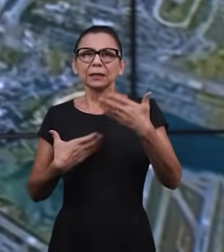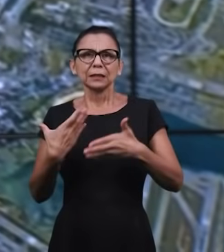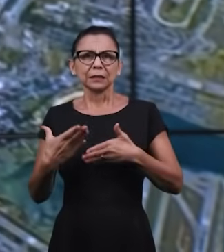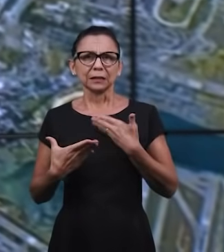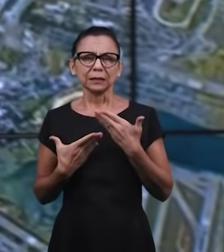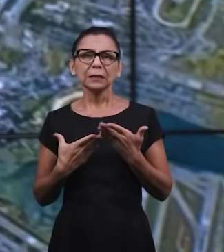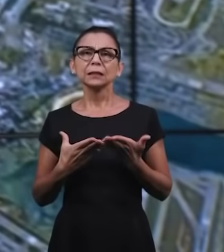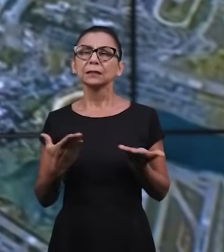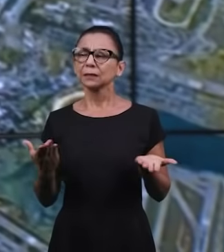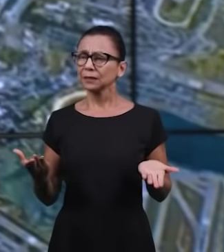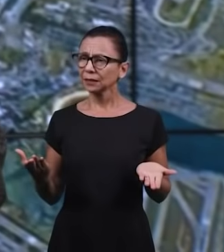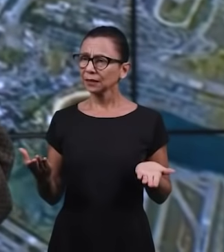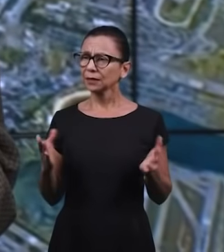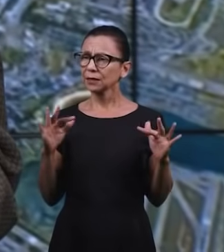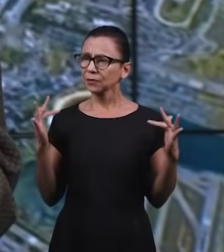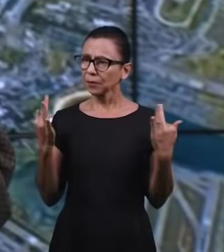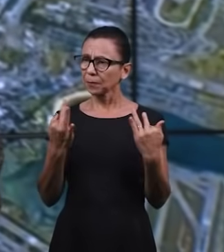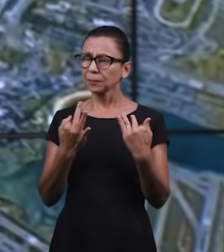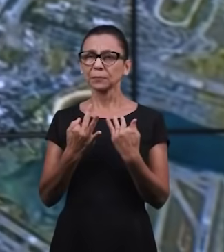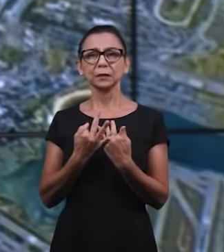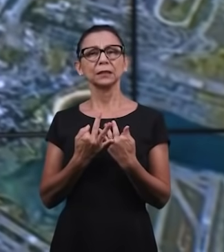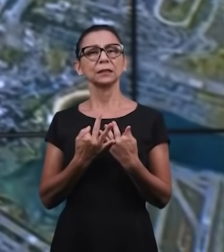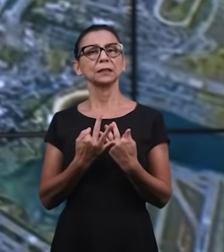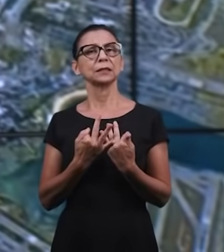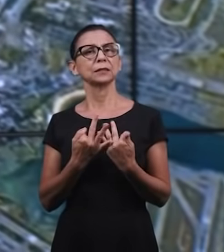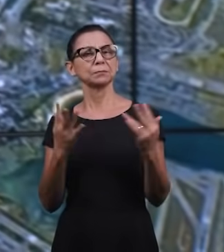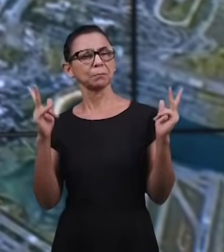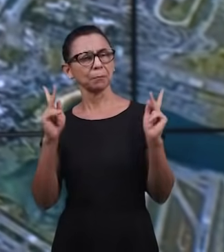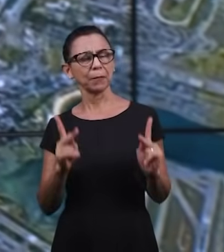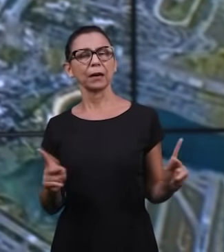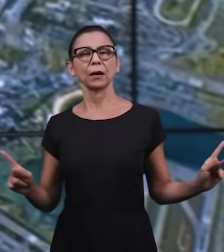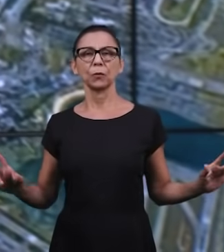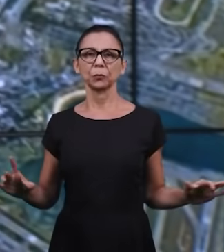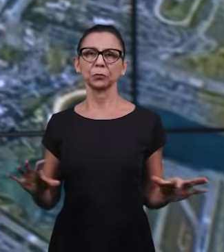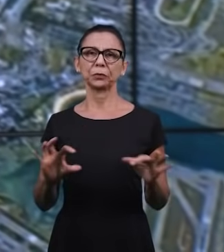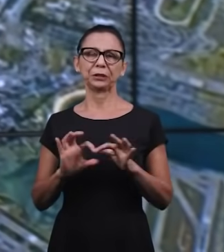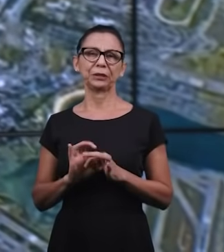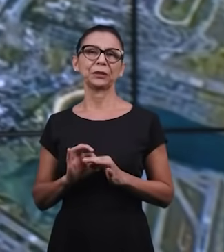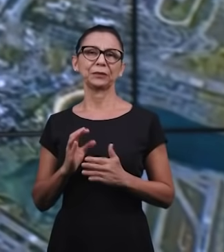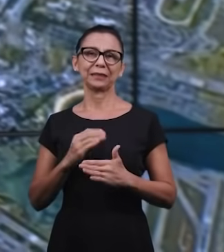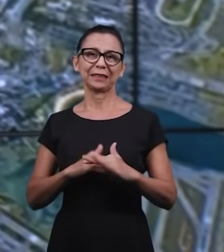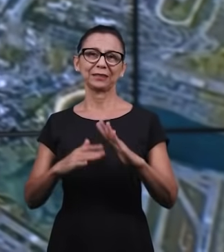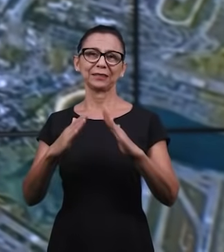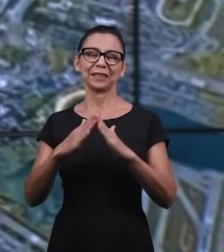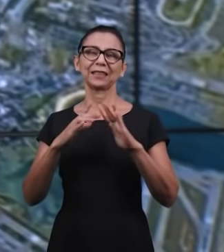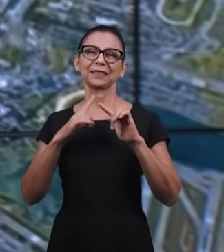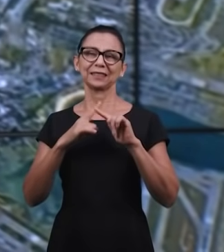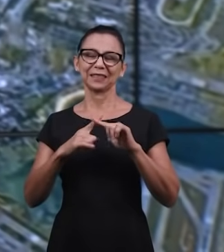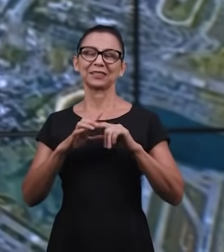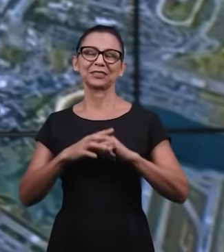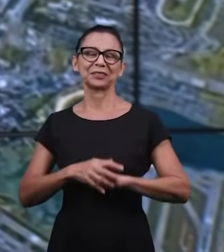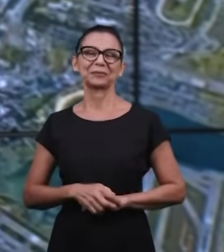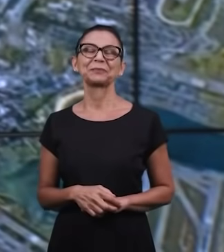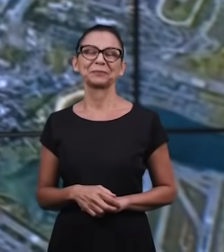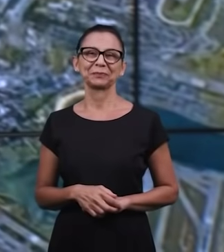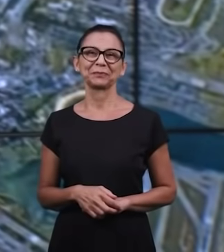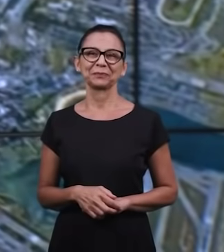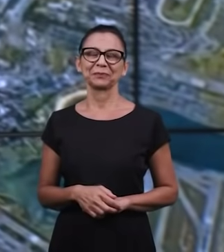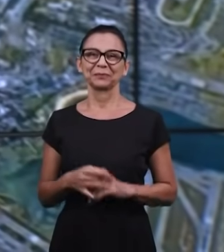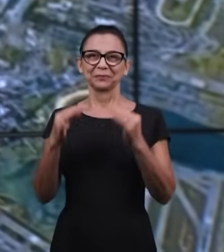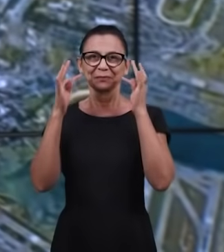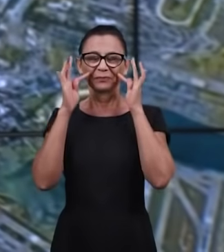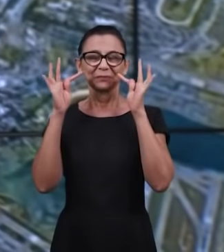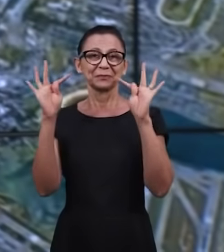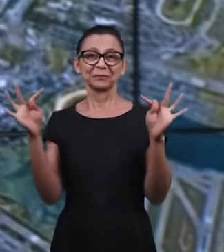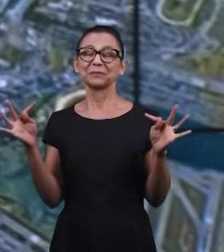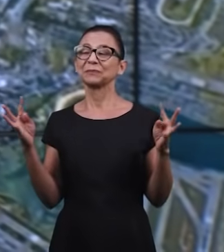para os lares, né, conforme a irmã afirma, e tem trazido paz e união no meio da igreja. Louvado seja o Senhor